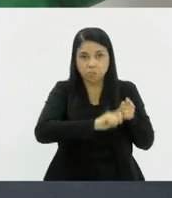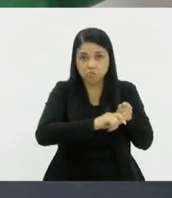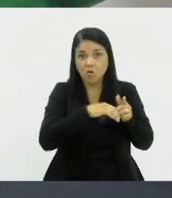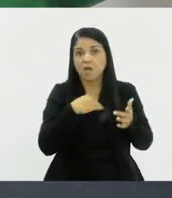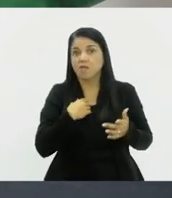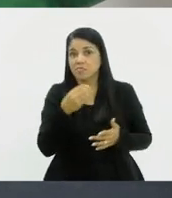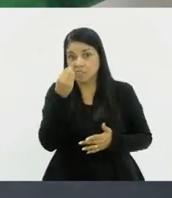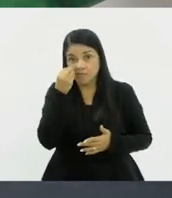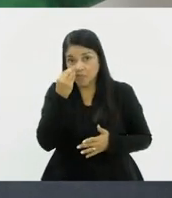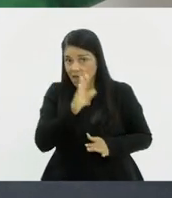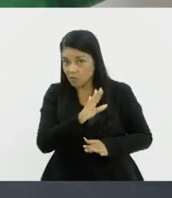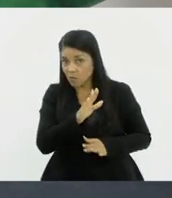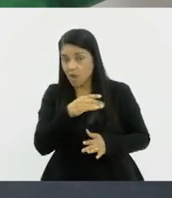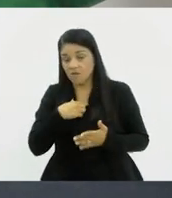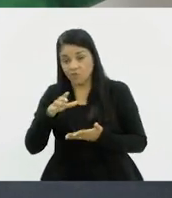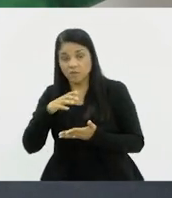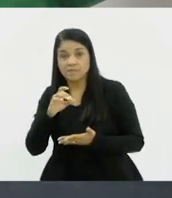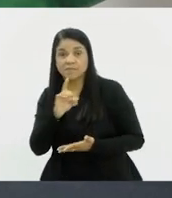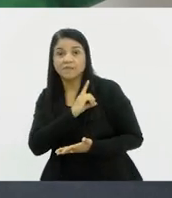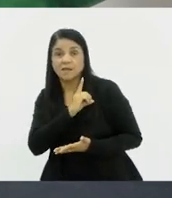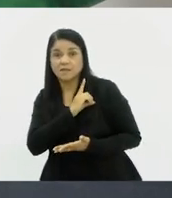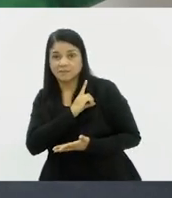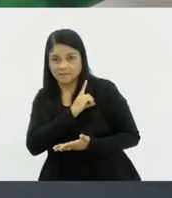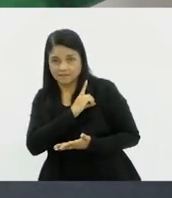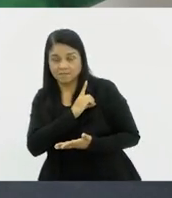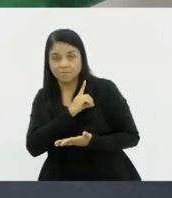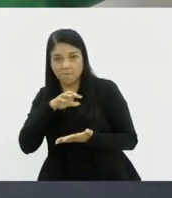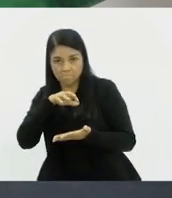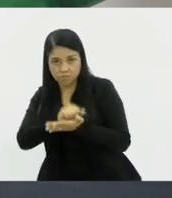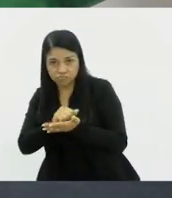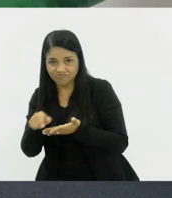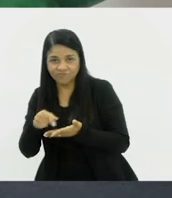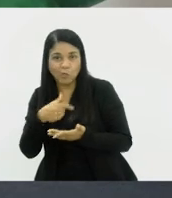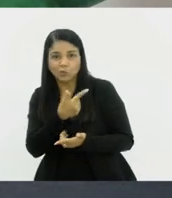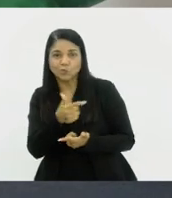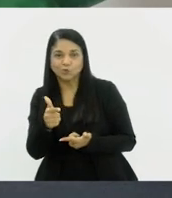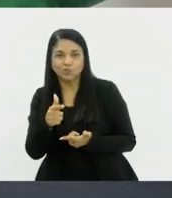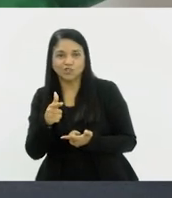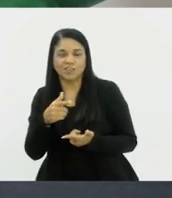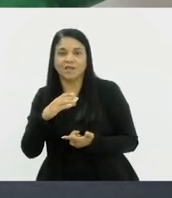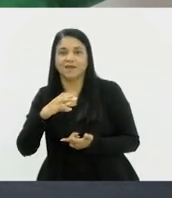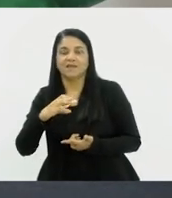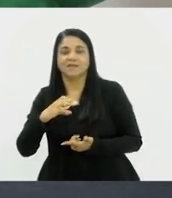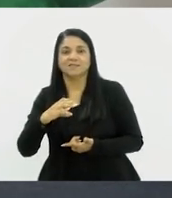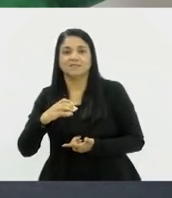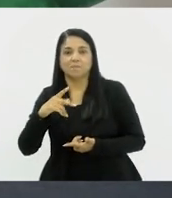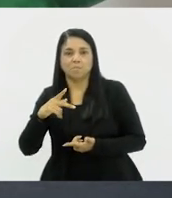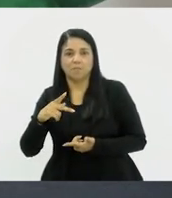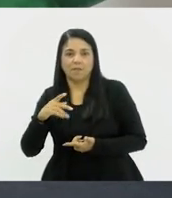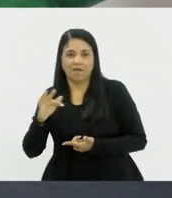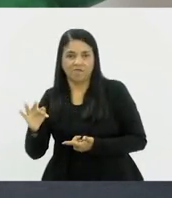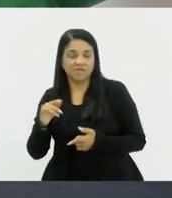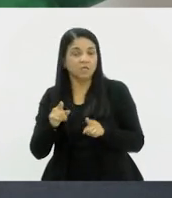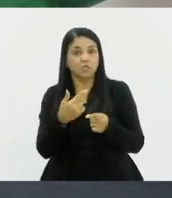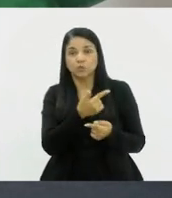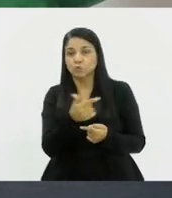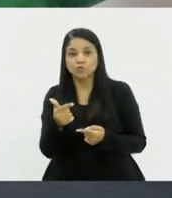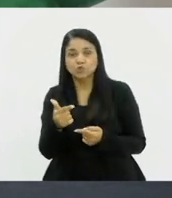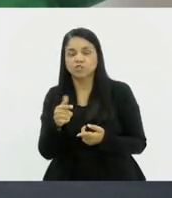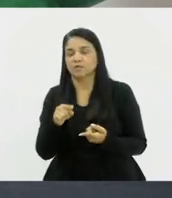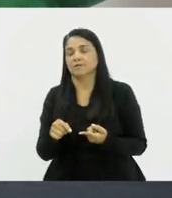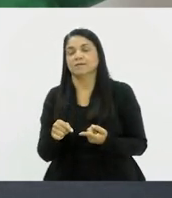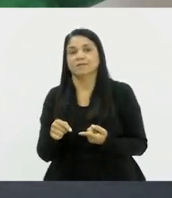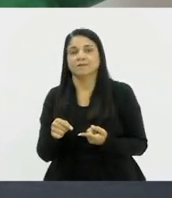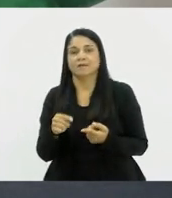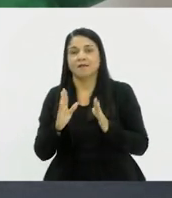ocorrência e ele não tinha RG nem endereço e não fizeram ocorrência então isso diz muito